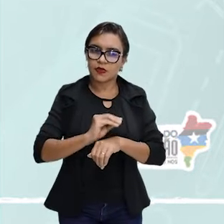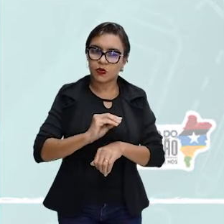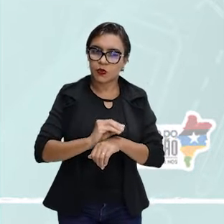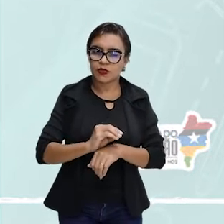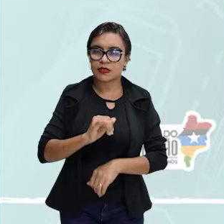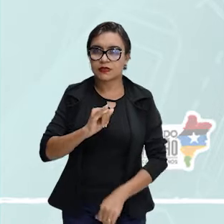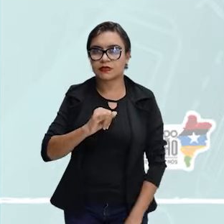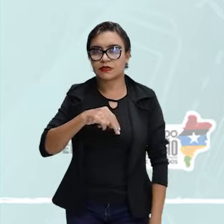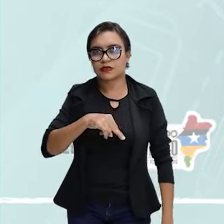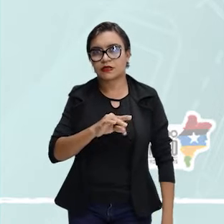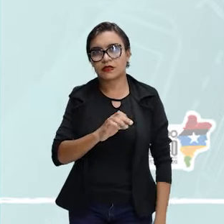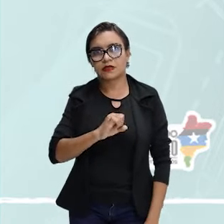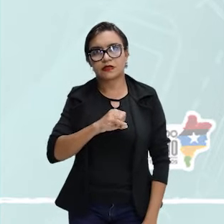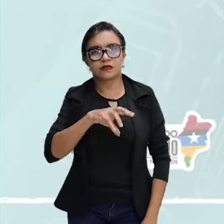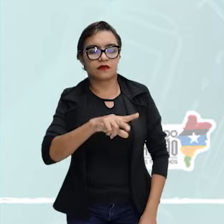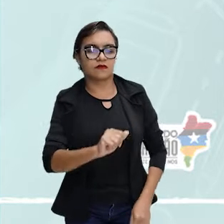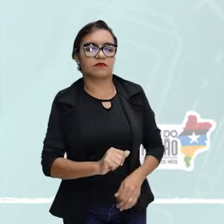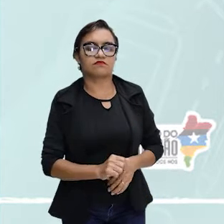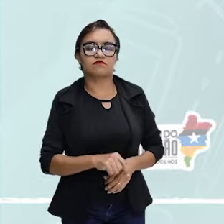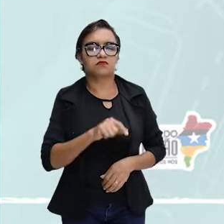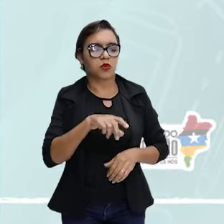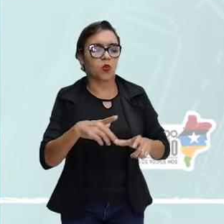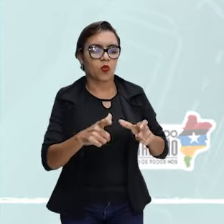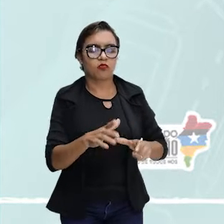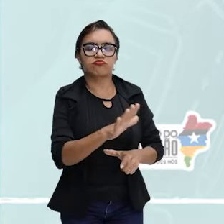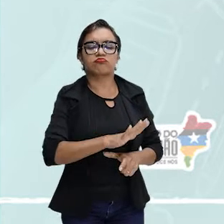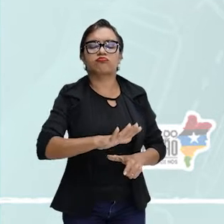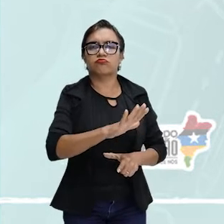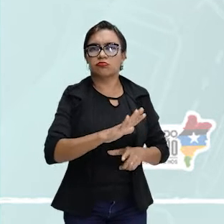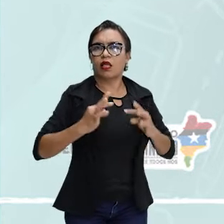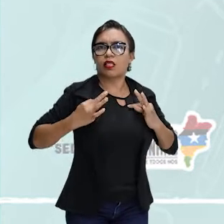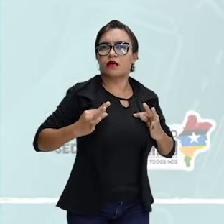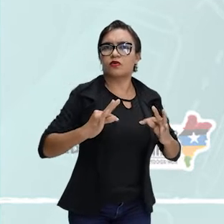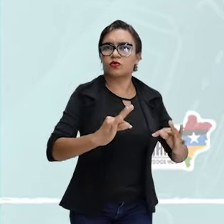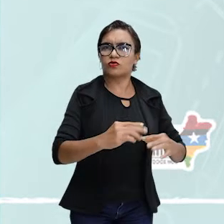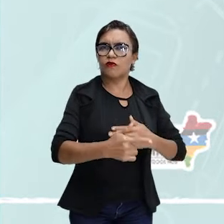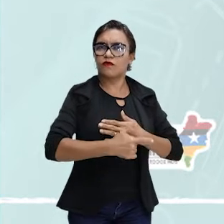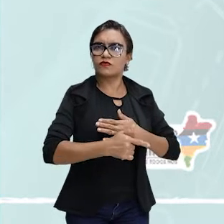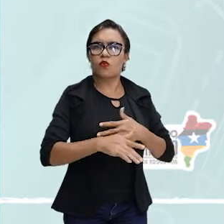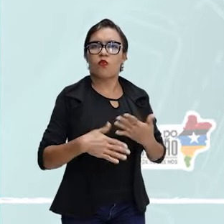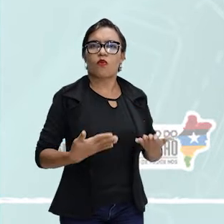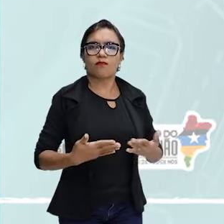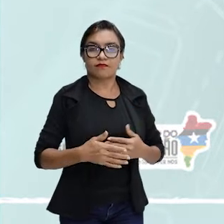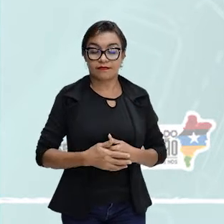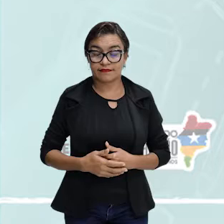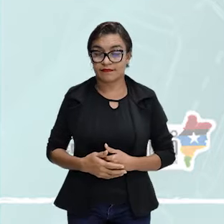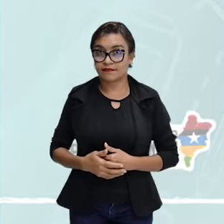complemento. Qual é o papel da biotecnologia acerca da pecuária? Primeira coisa